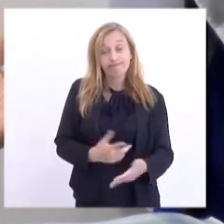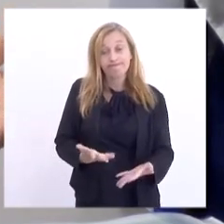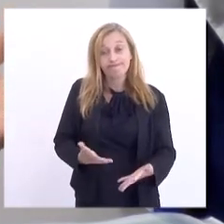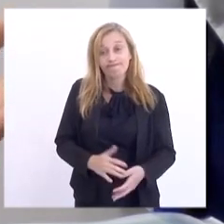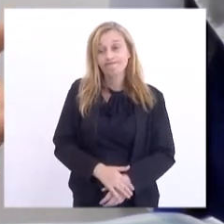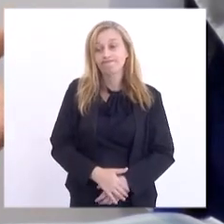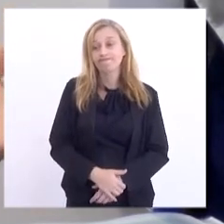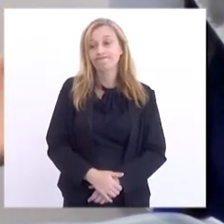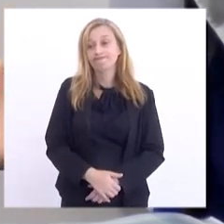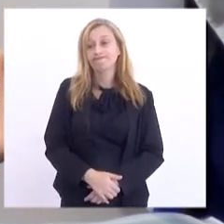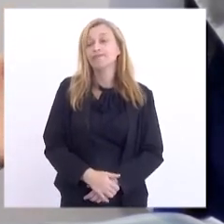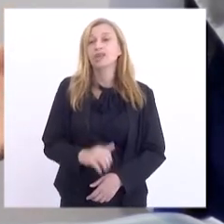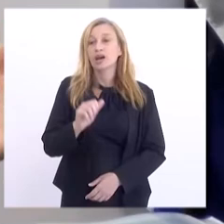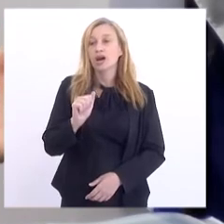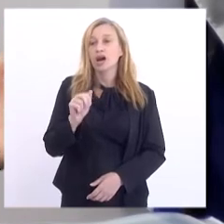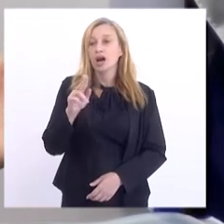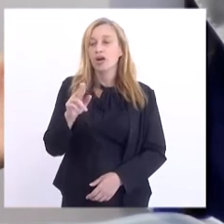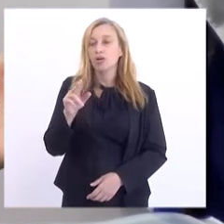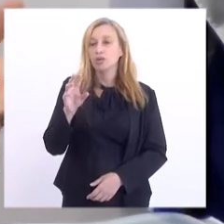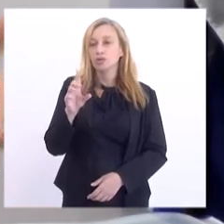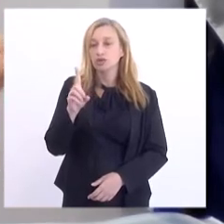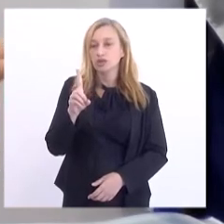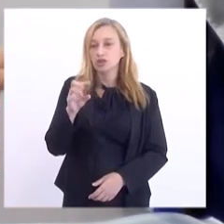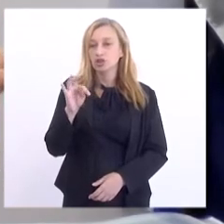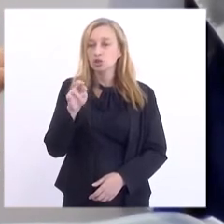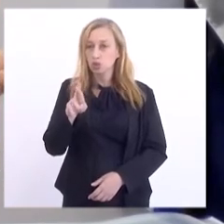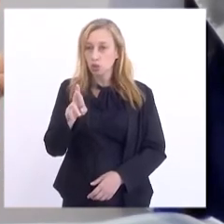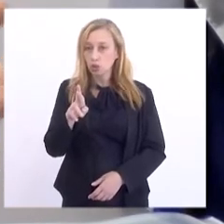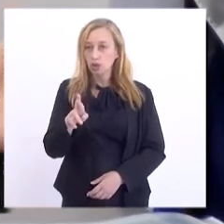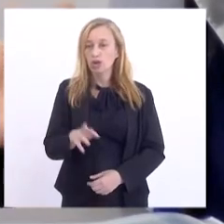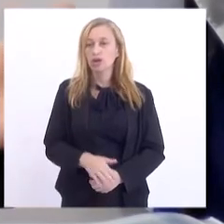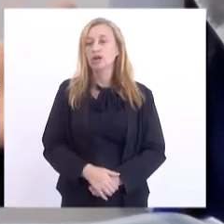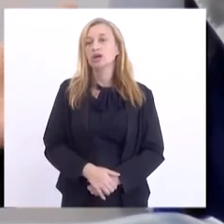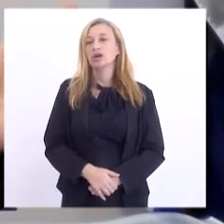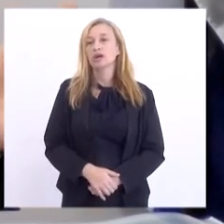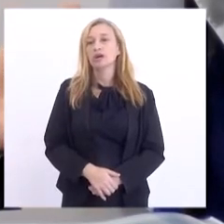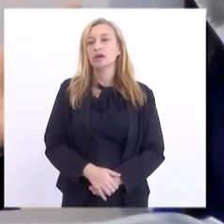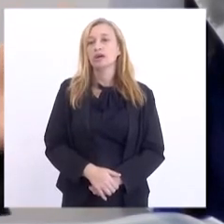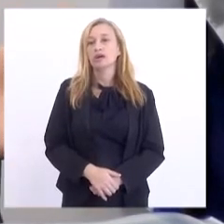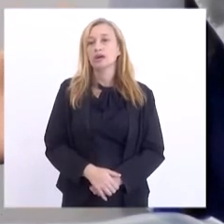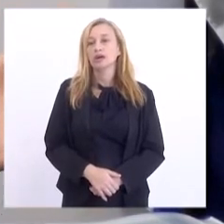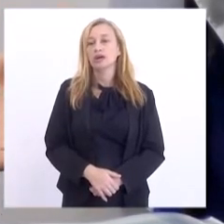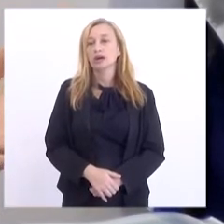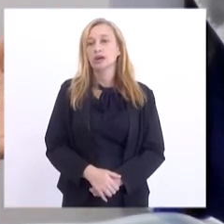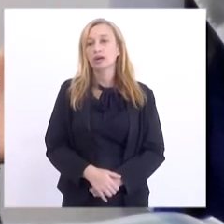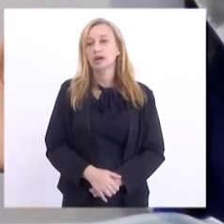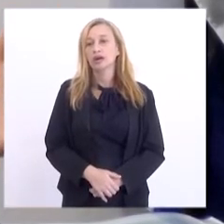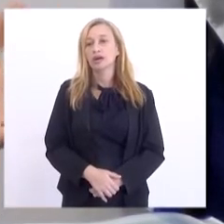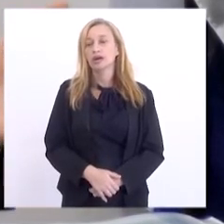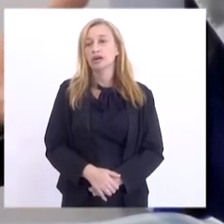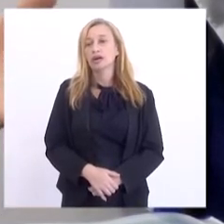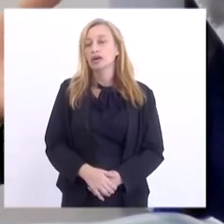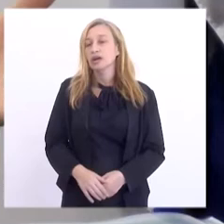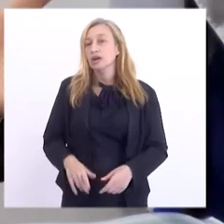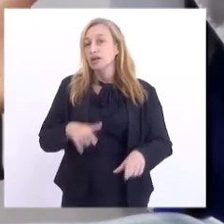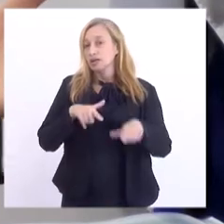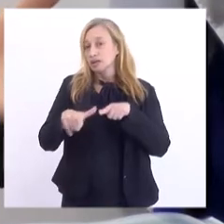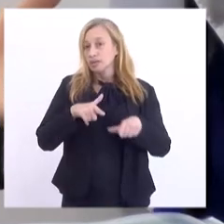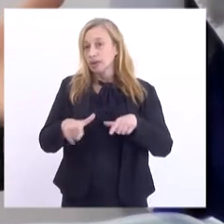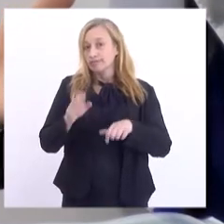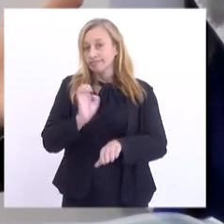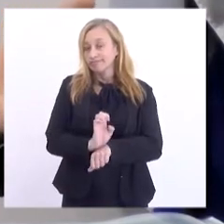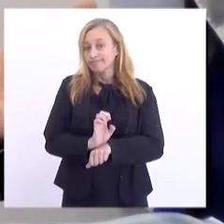tudo auditor auditor é a função de estado